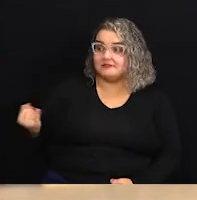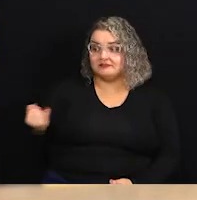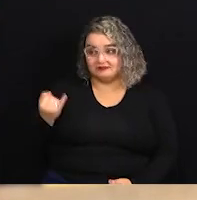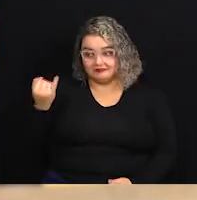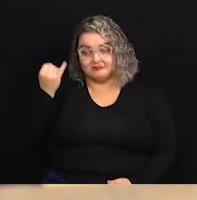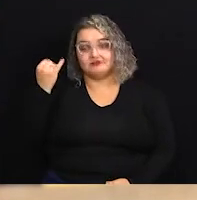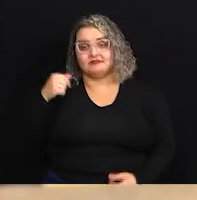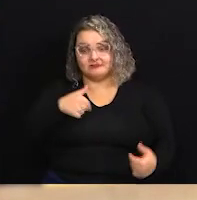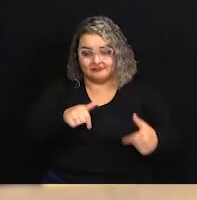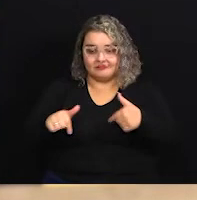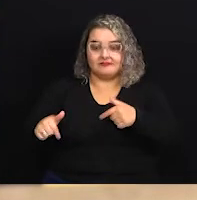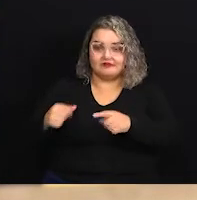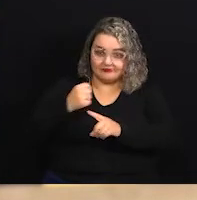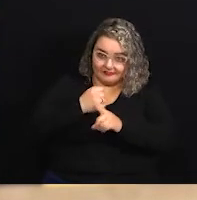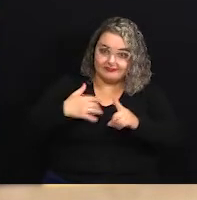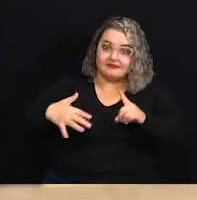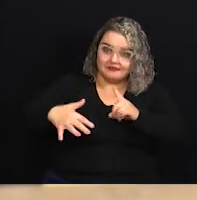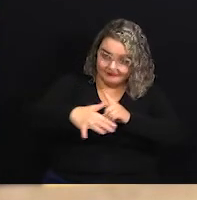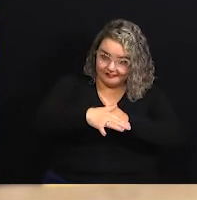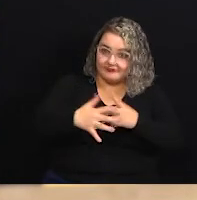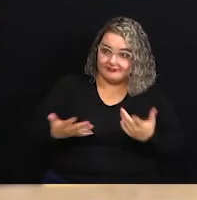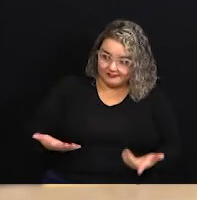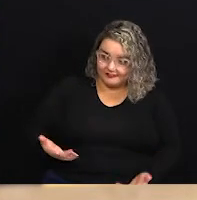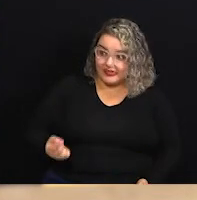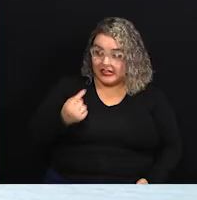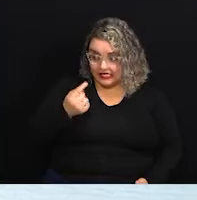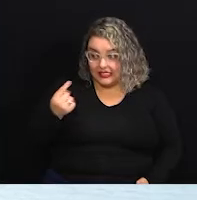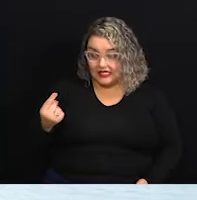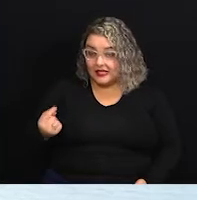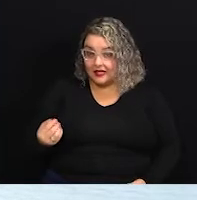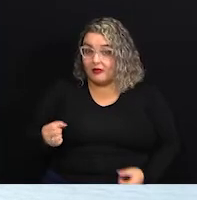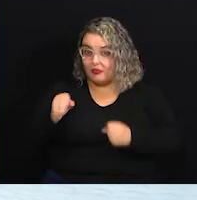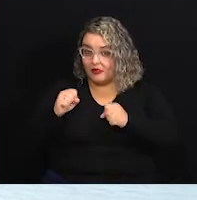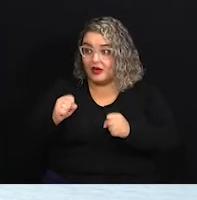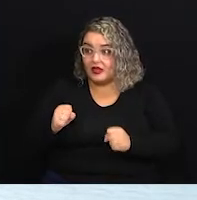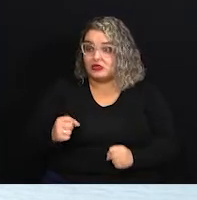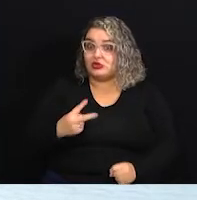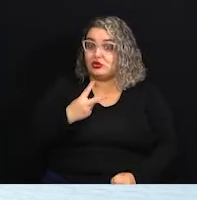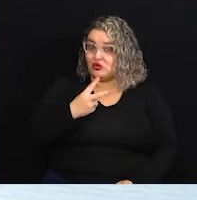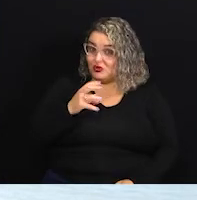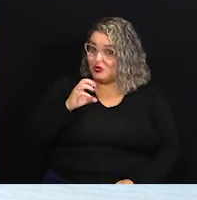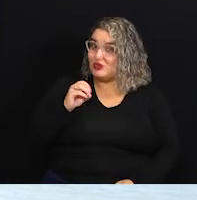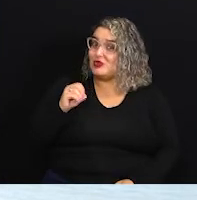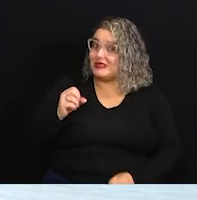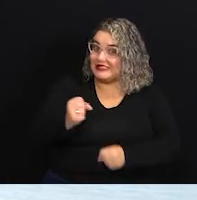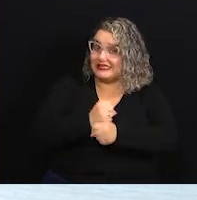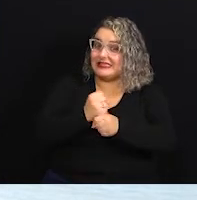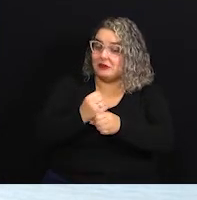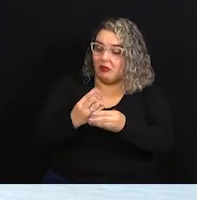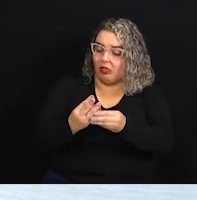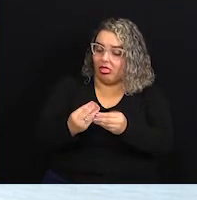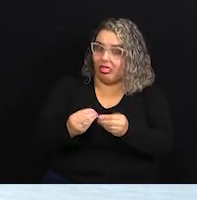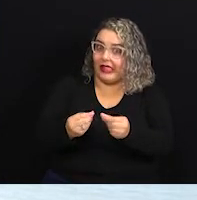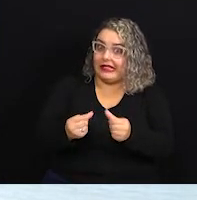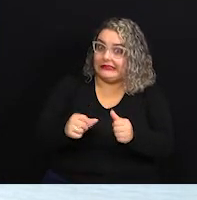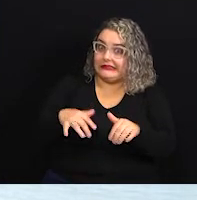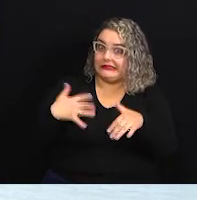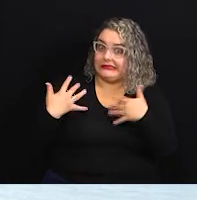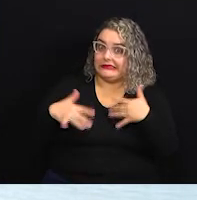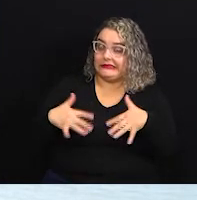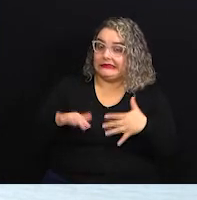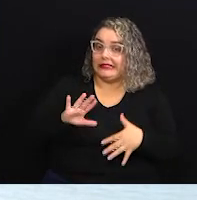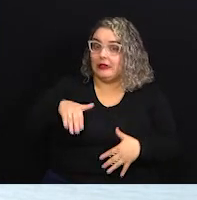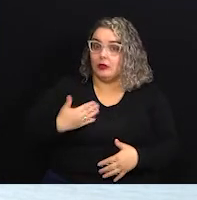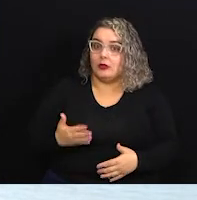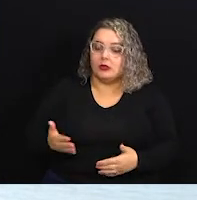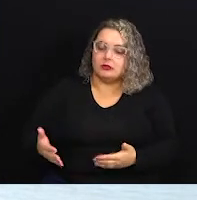para um importante trabalho social. Cada tampinha plástica pode levar até 200 anos para se decompor.